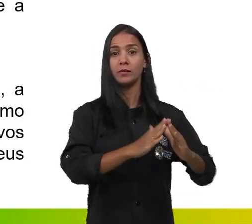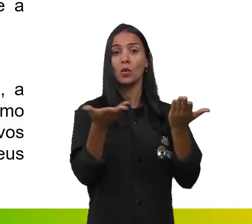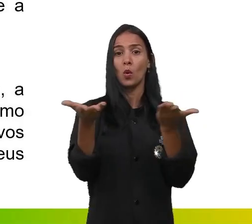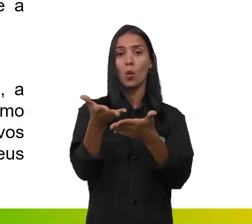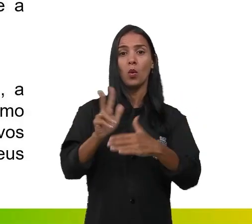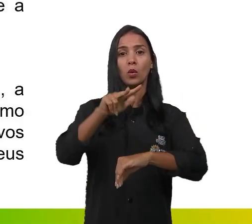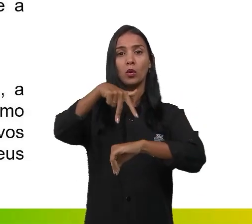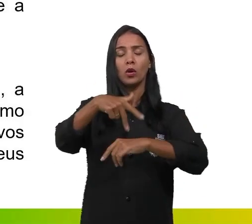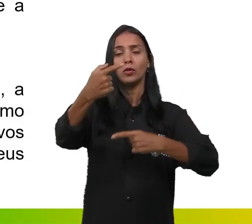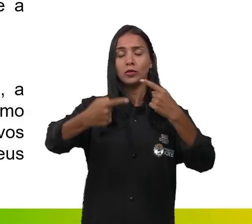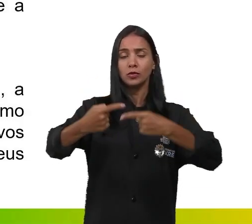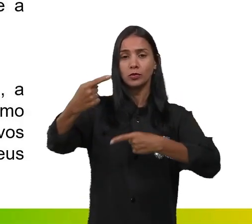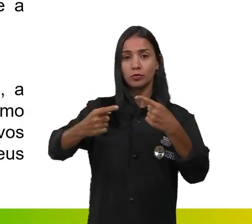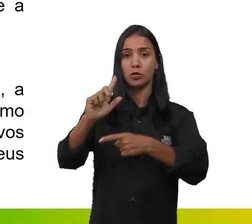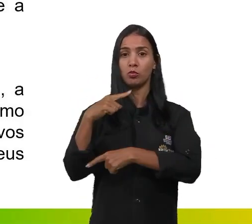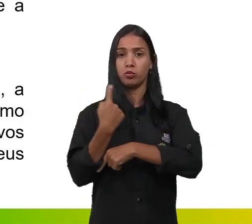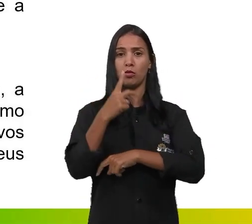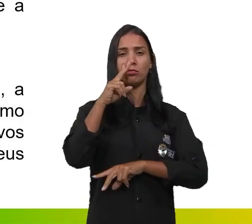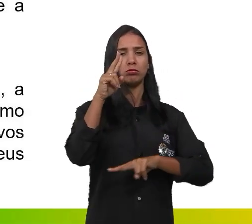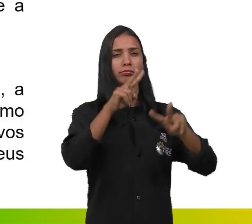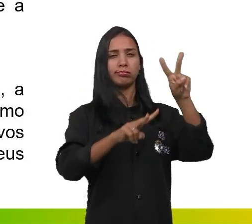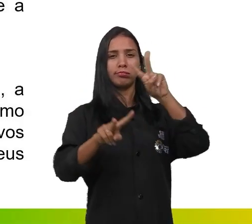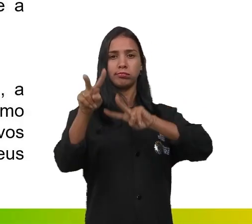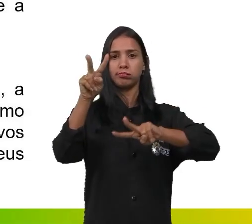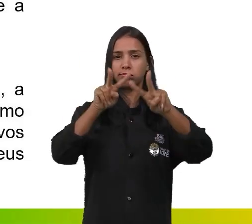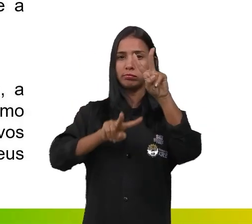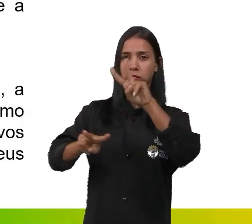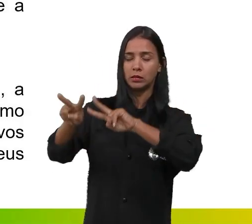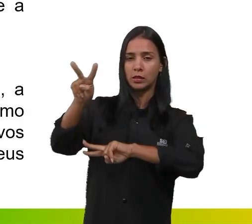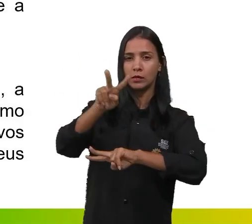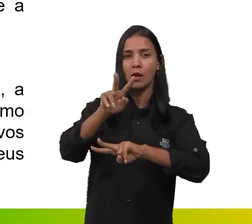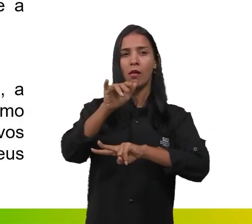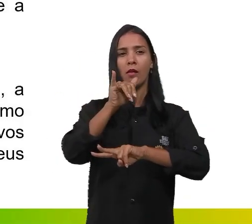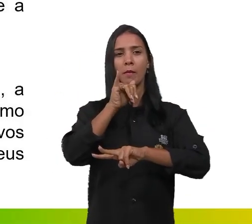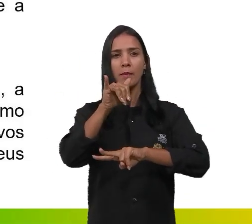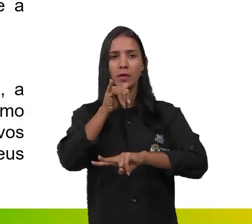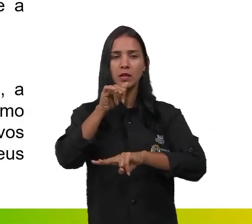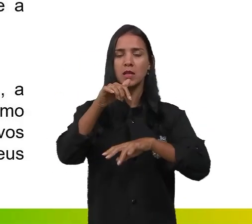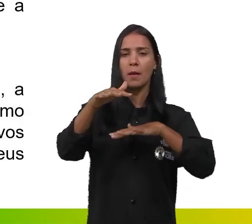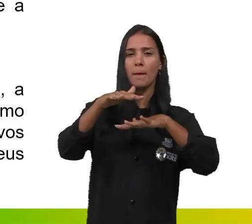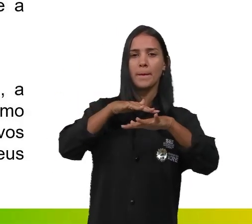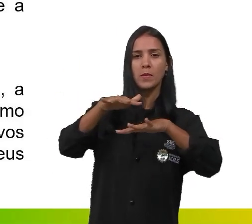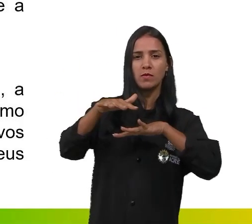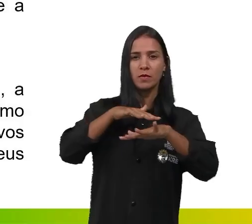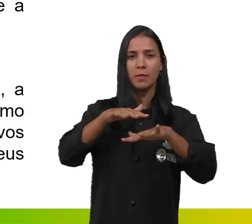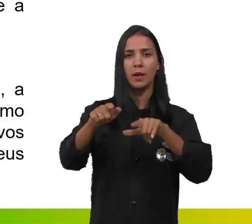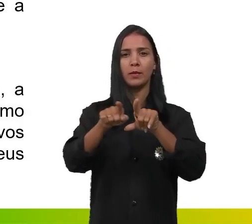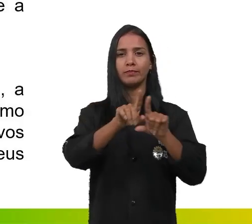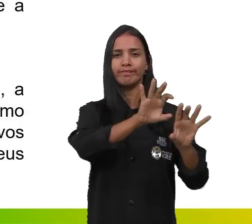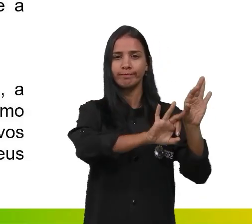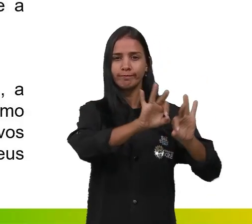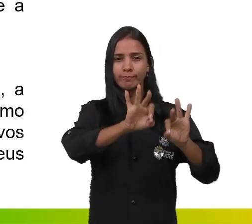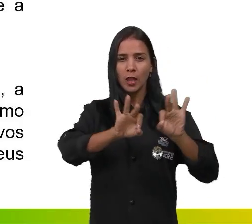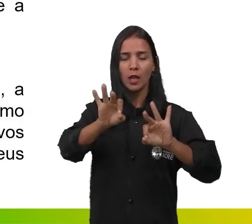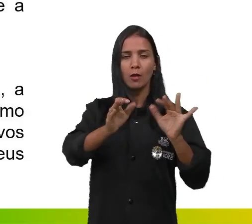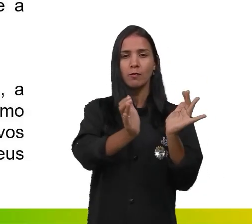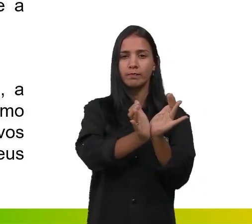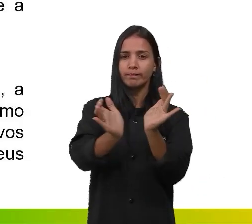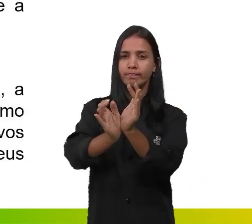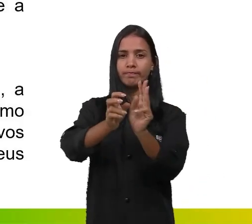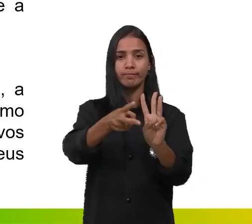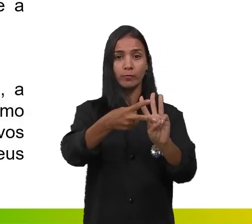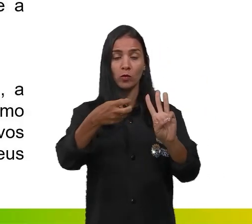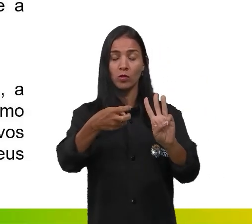hoje, bem visível em instâncias como a Articulação dos Povos Indígenas do Brasil,